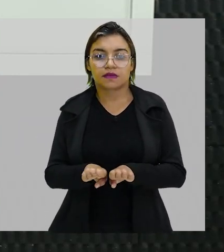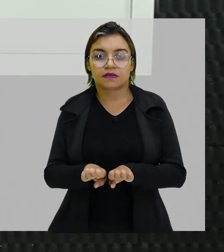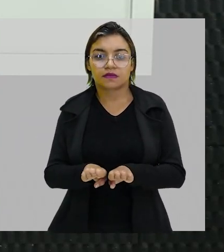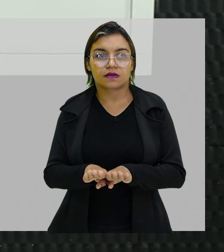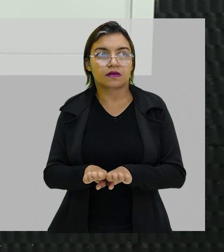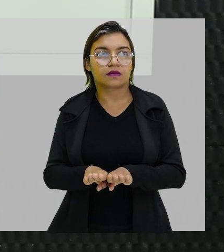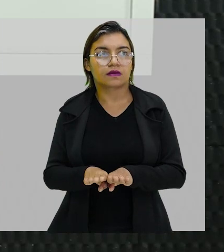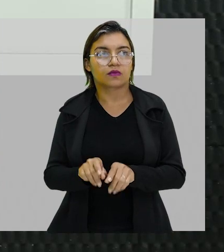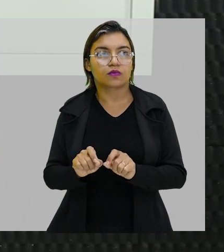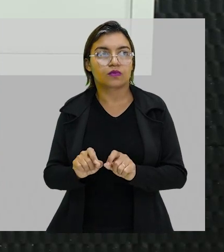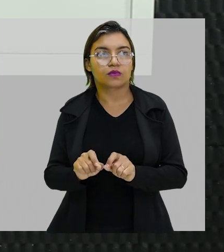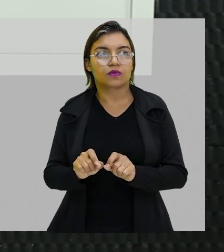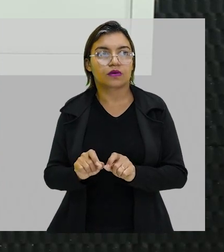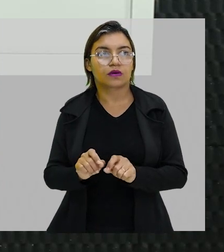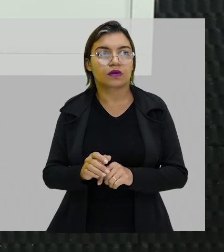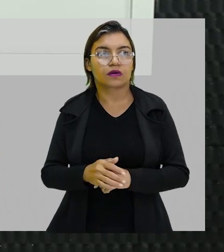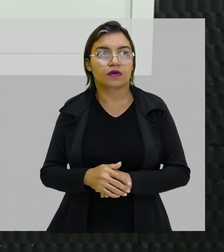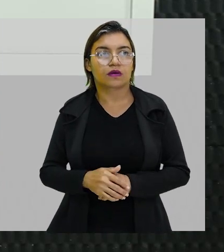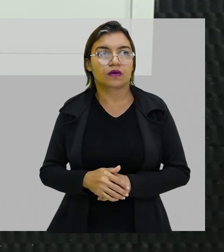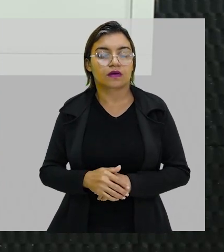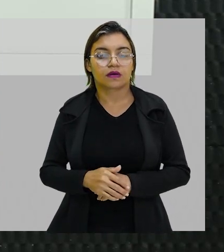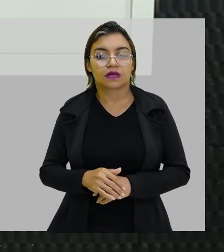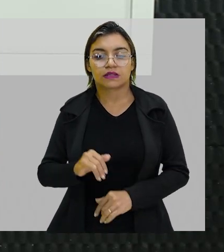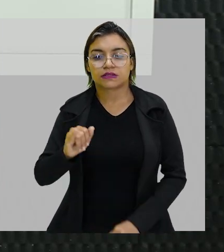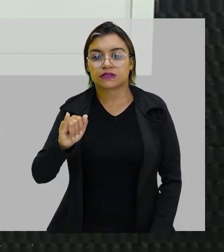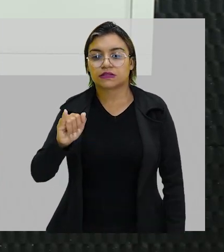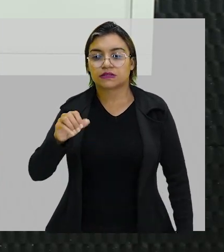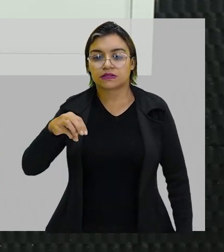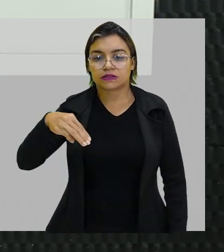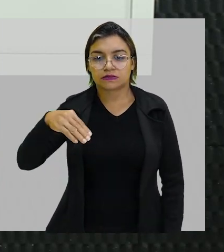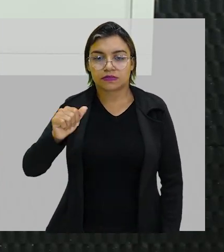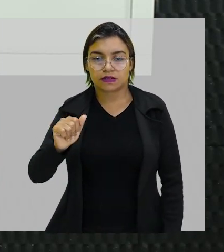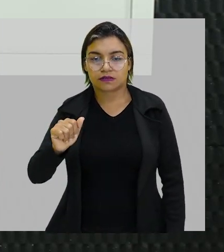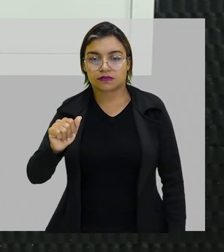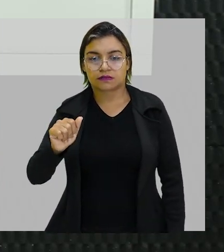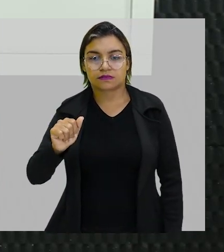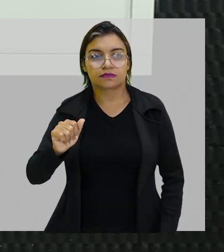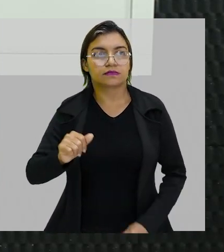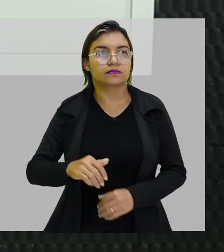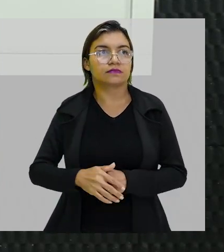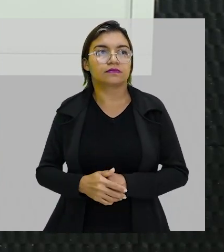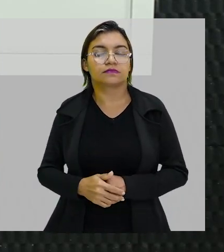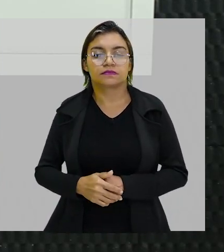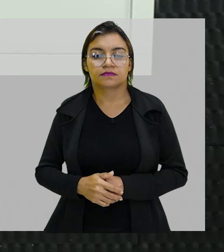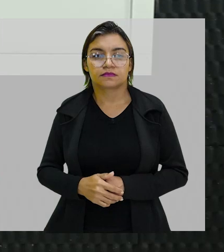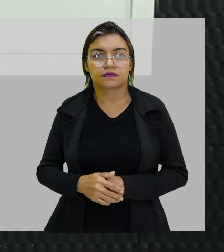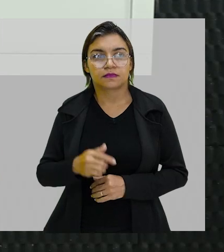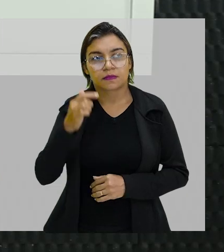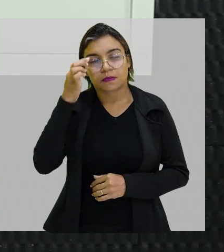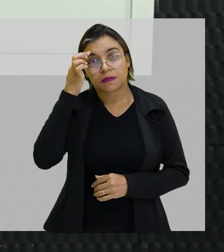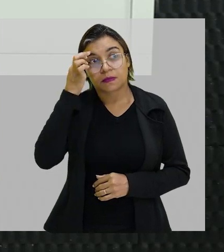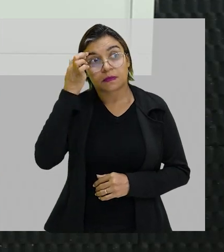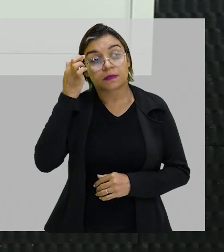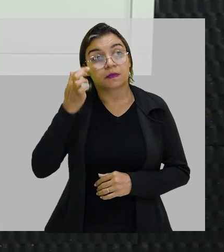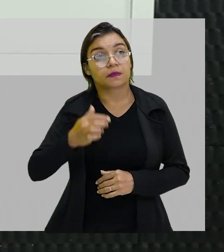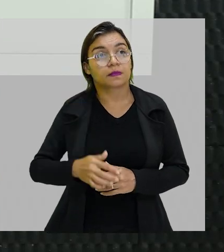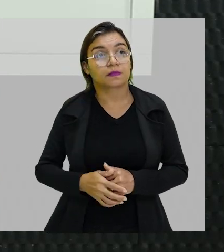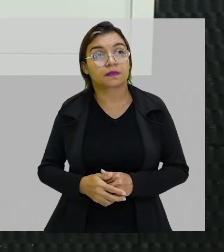cujo lado, né, o polo mais próximo é o norte, e deste lado,